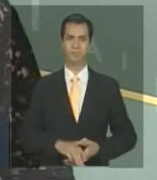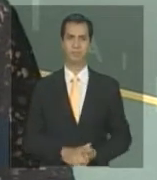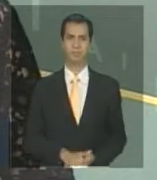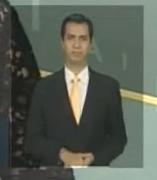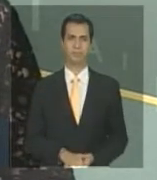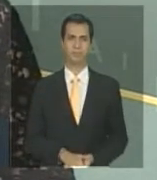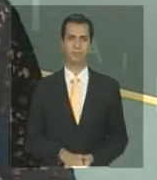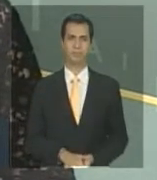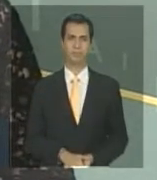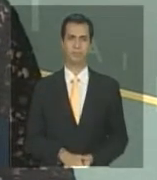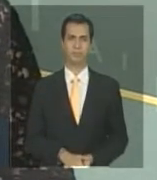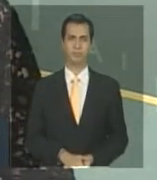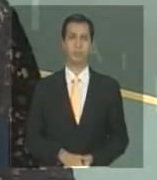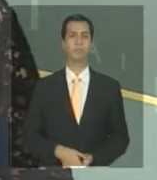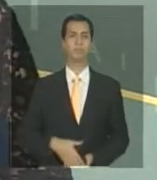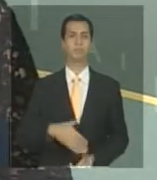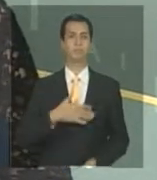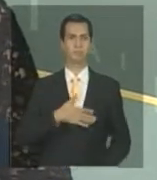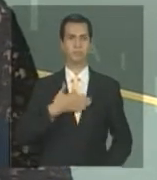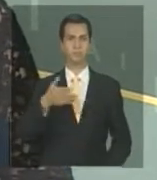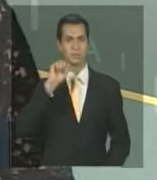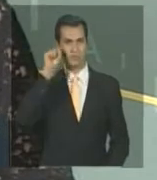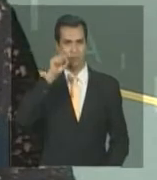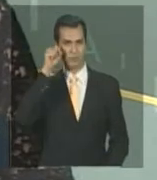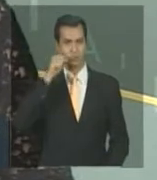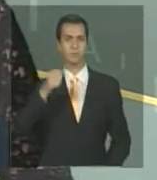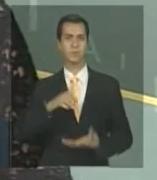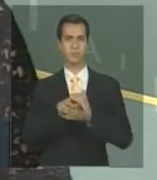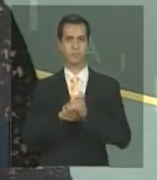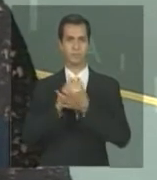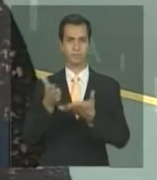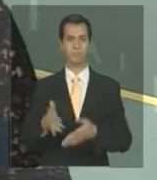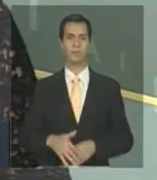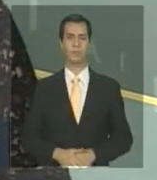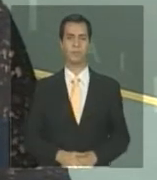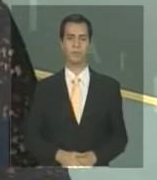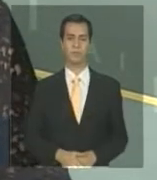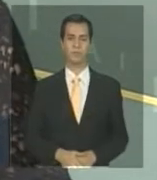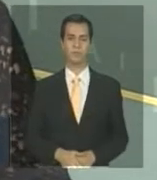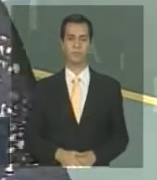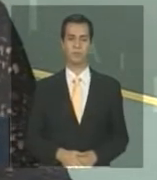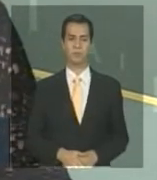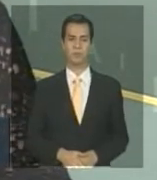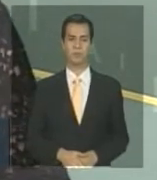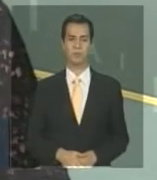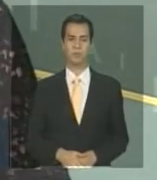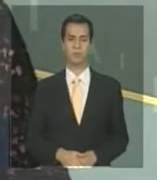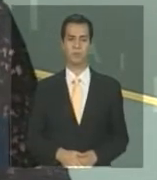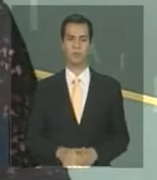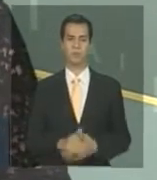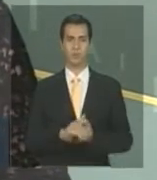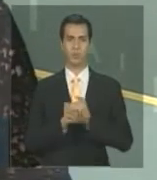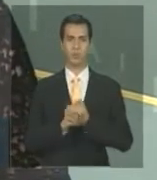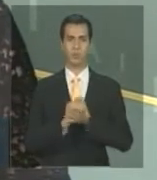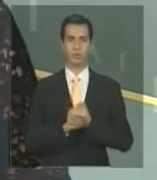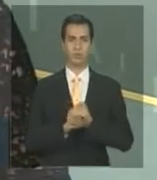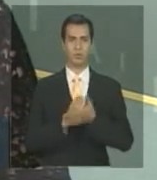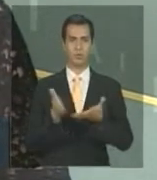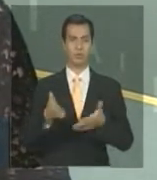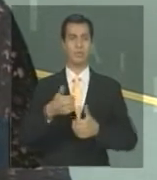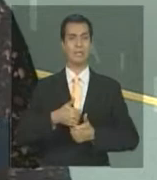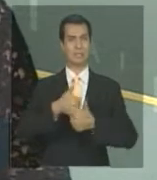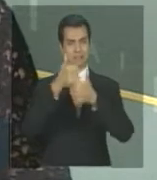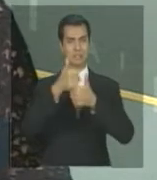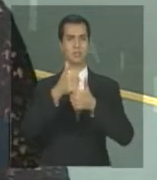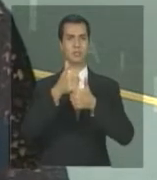as senhoras e os senhores senadores, ao cumprimentar o líder do governo